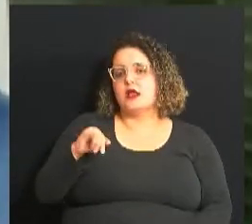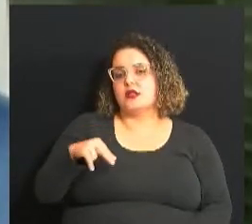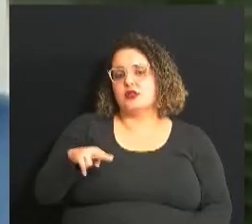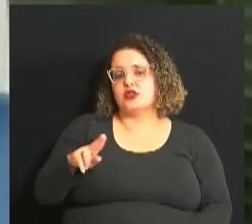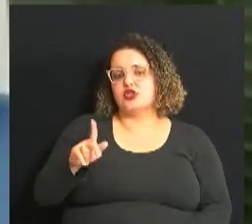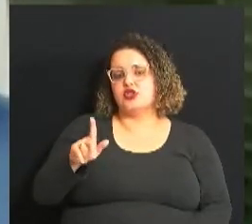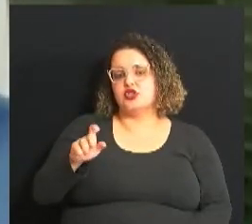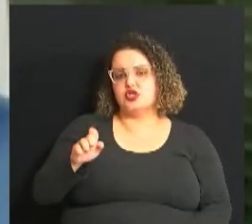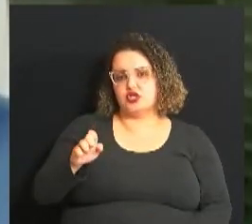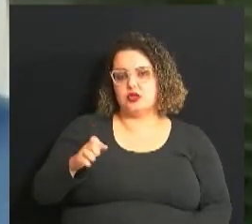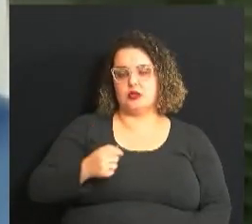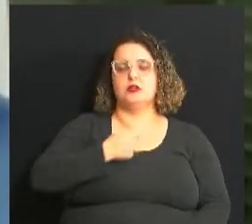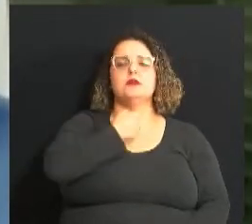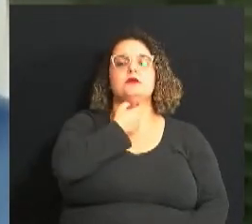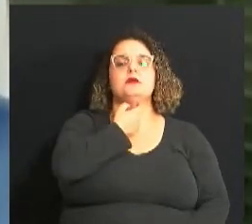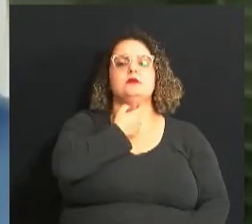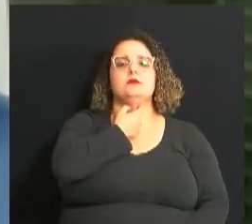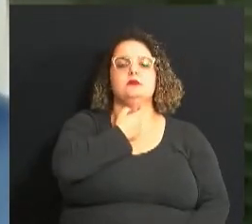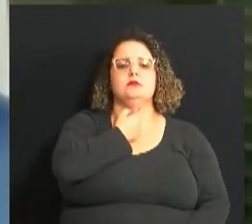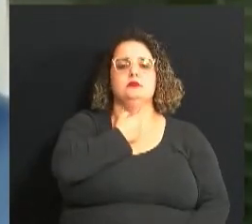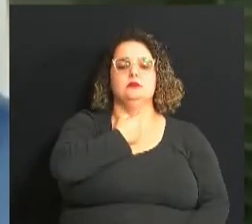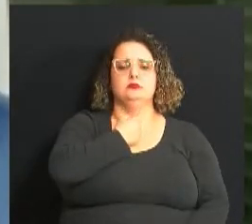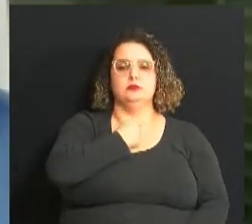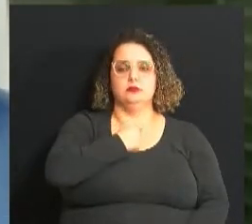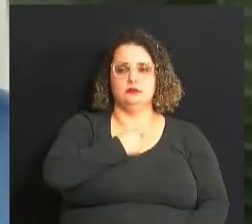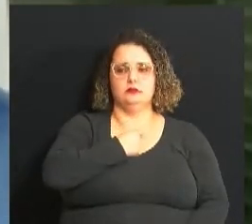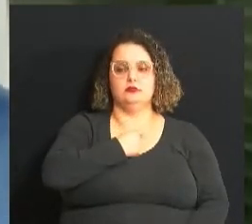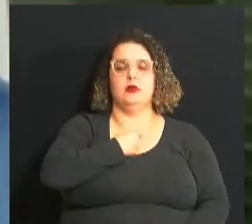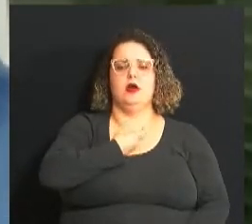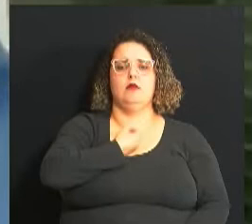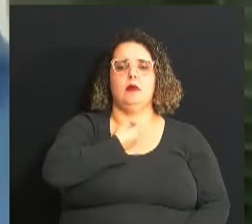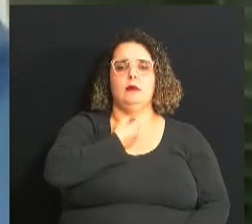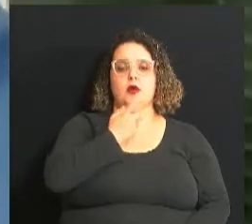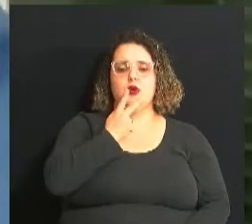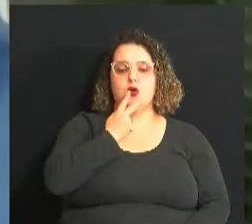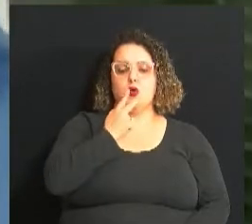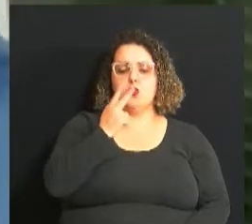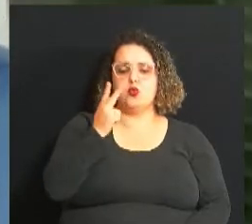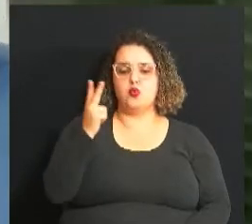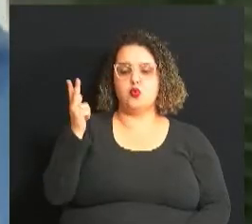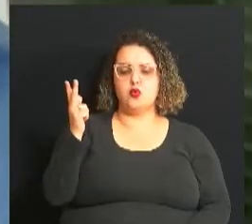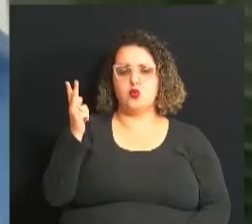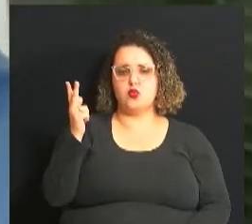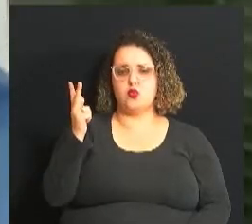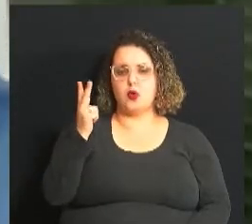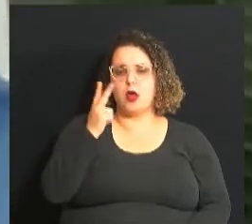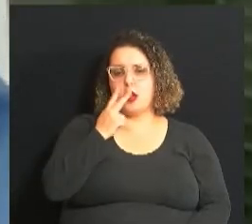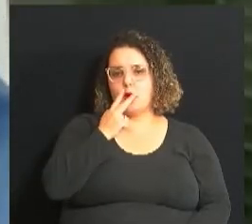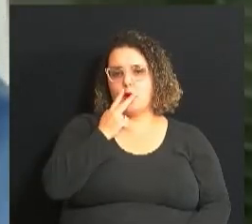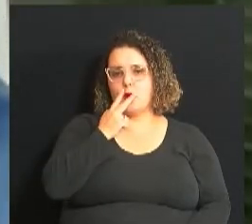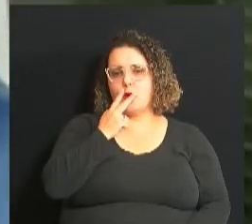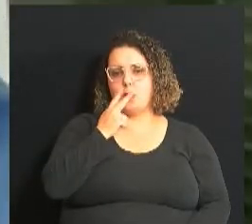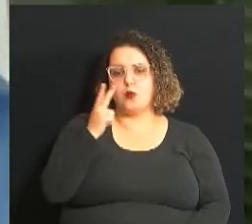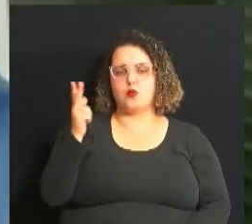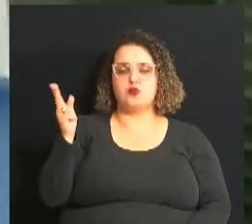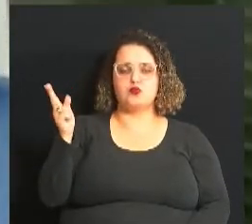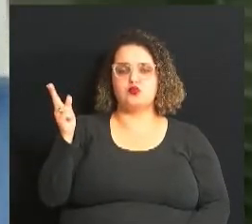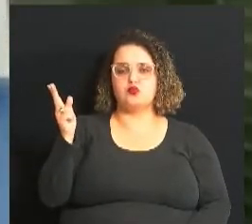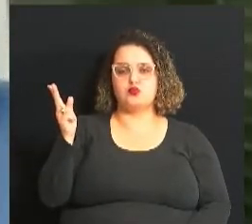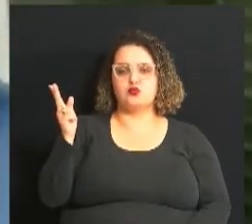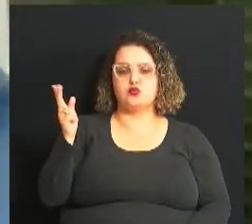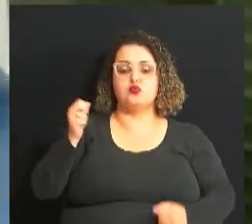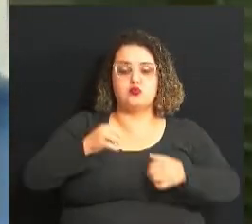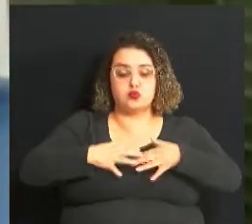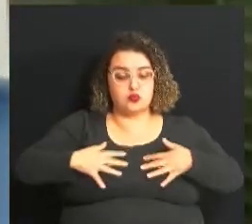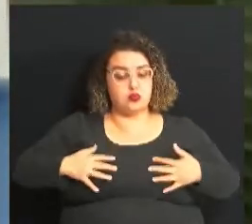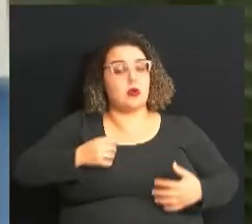de laringe é um indivíduo que também está vinculado muito a fumo. O fumo leva tanto a câncer de pulmão, mas câncer de